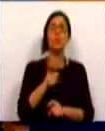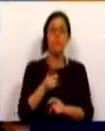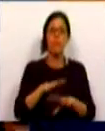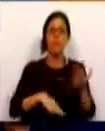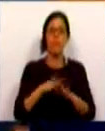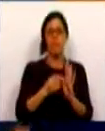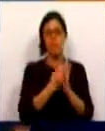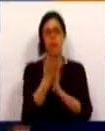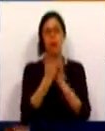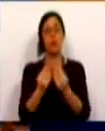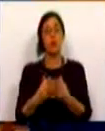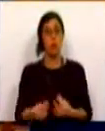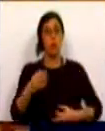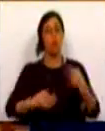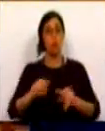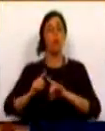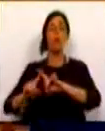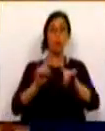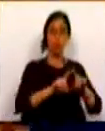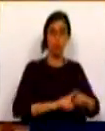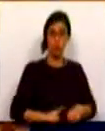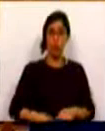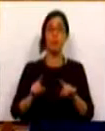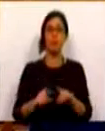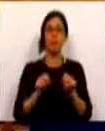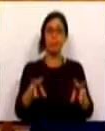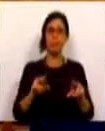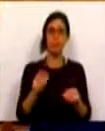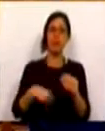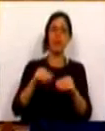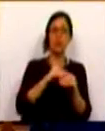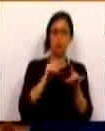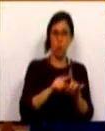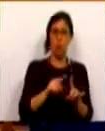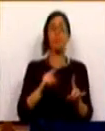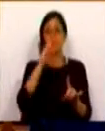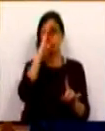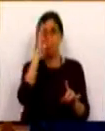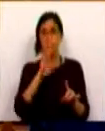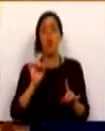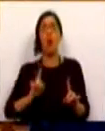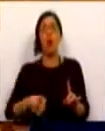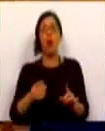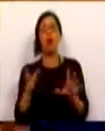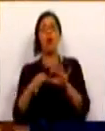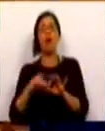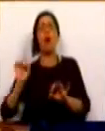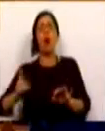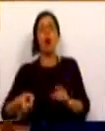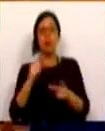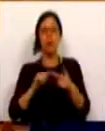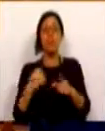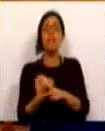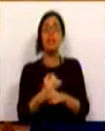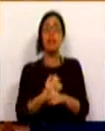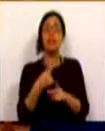construídas várias soluções jurídicas diferenciadas para a regularização extraordinária, tendo em conta a natureza do vínculo, bem como o